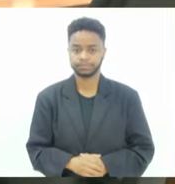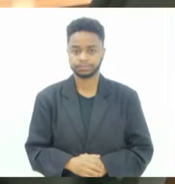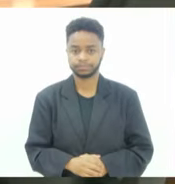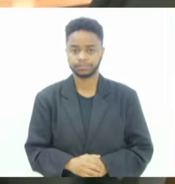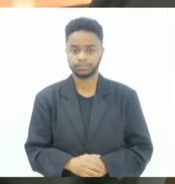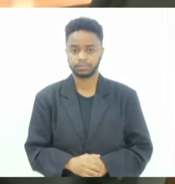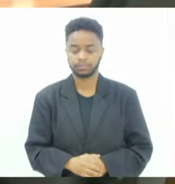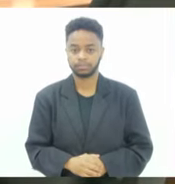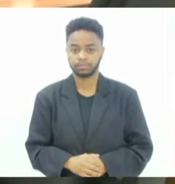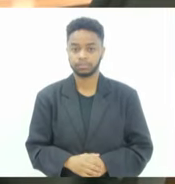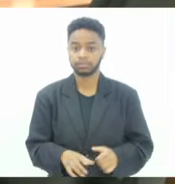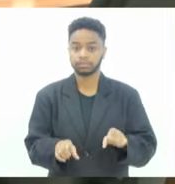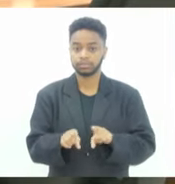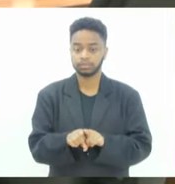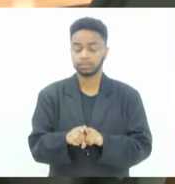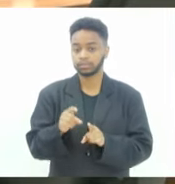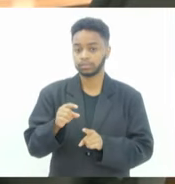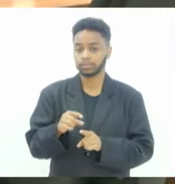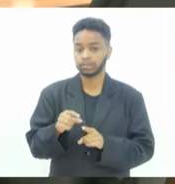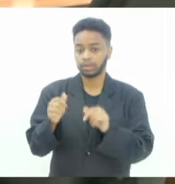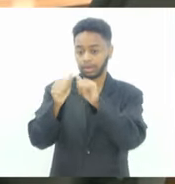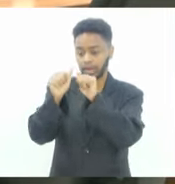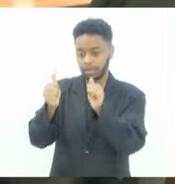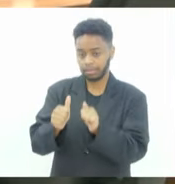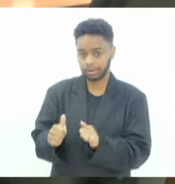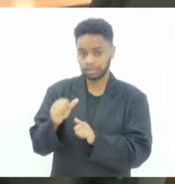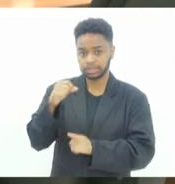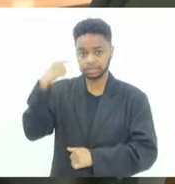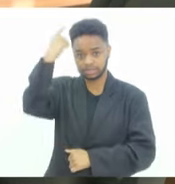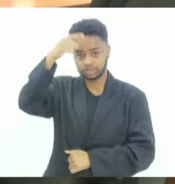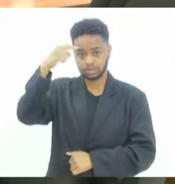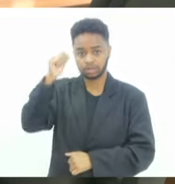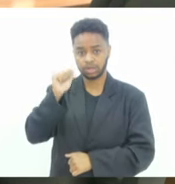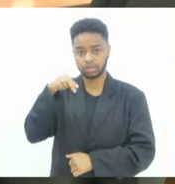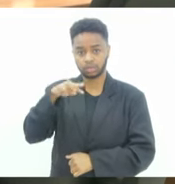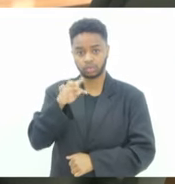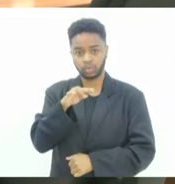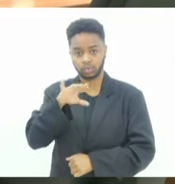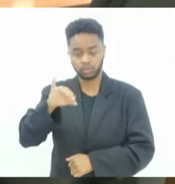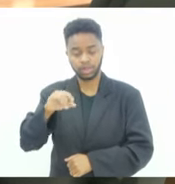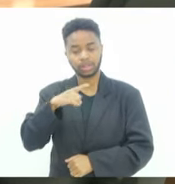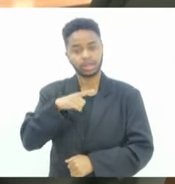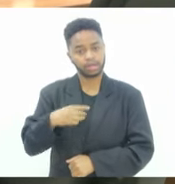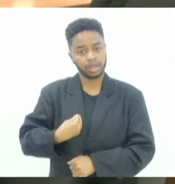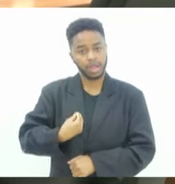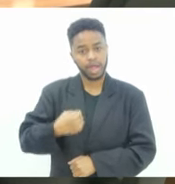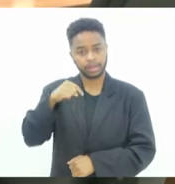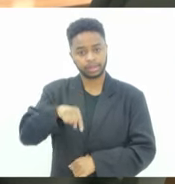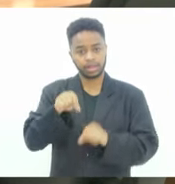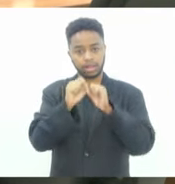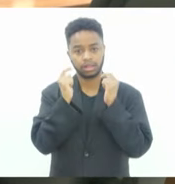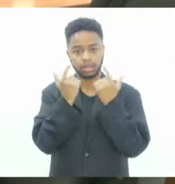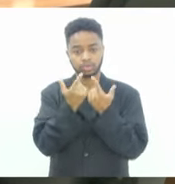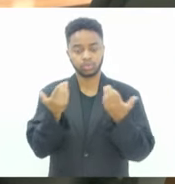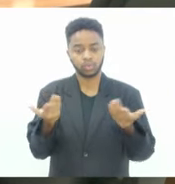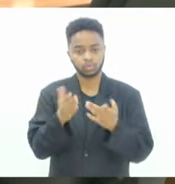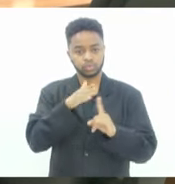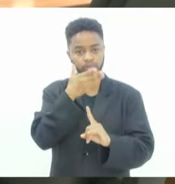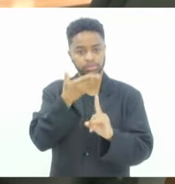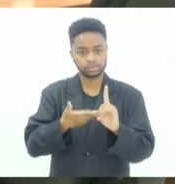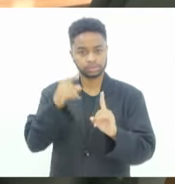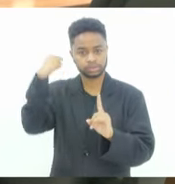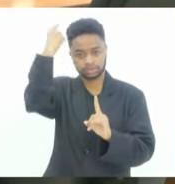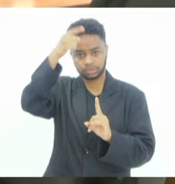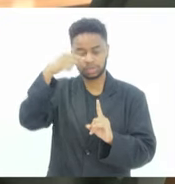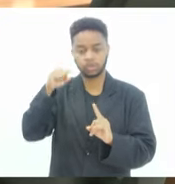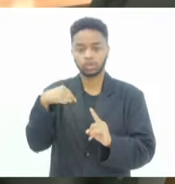E a imagem peregrina de Santo Antônio estará hoje aqui na Alerj para a missa em homenagem ao santo. Nós vamos ao vivo para o convento no Largo